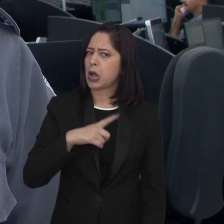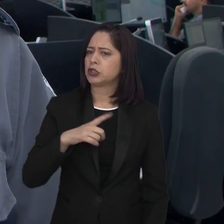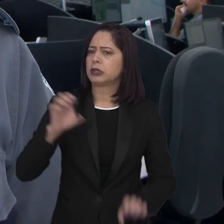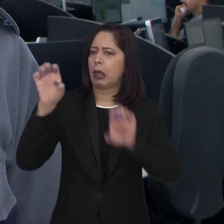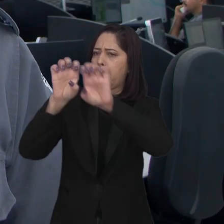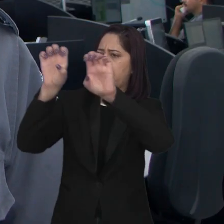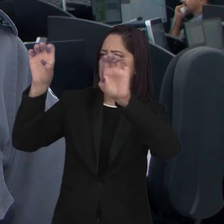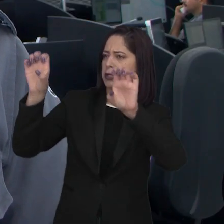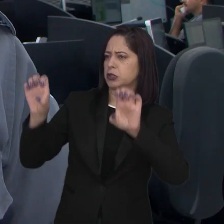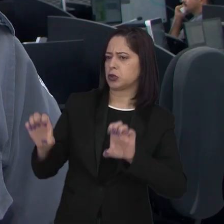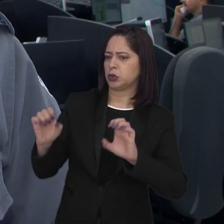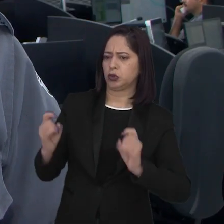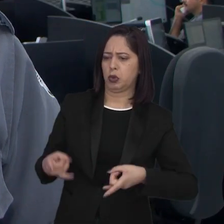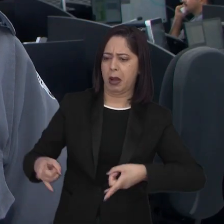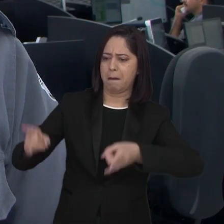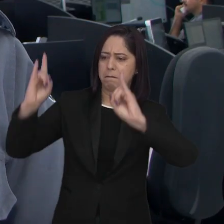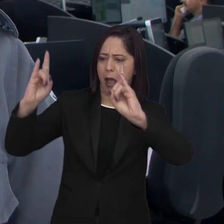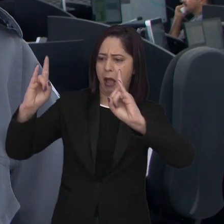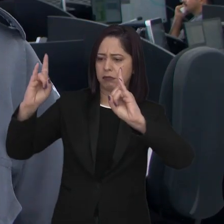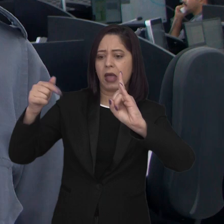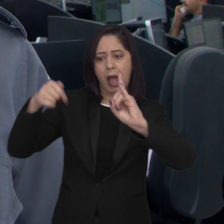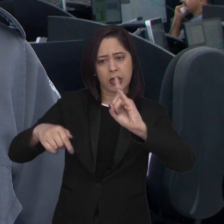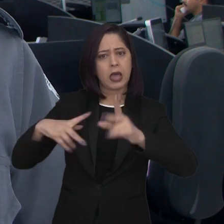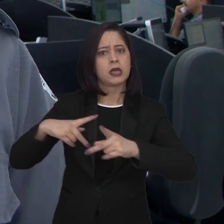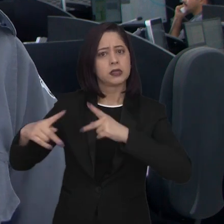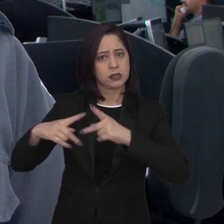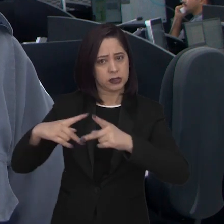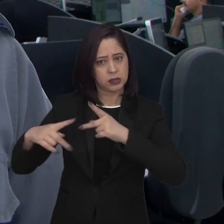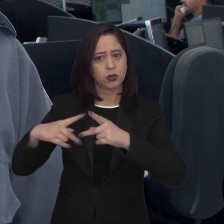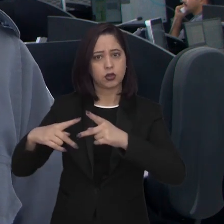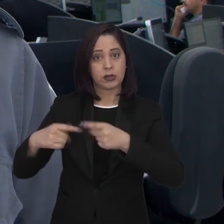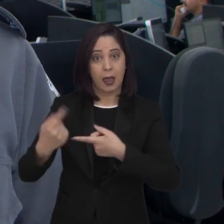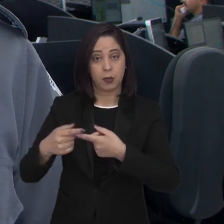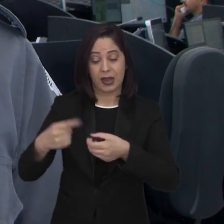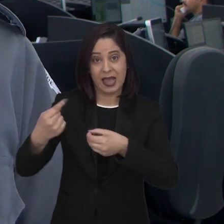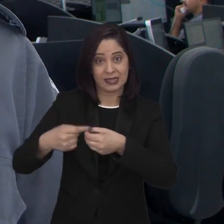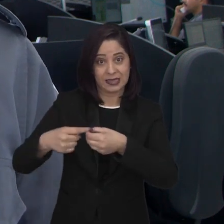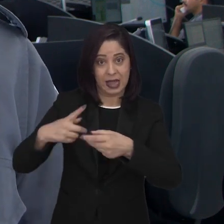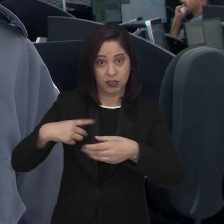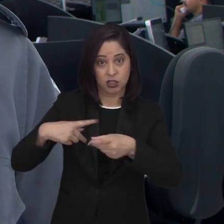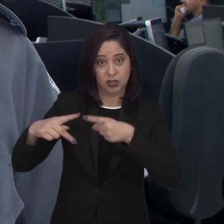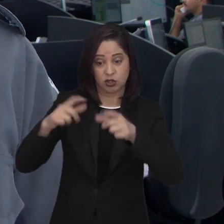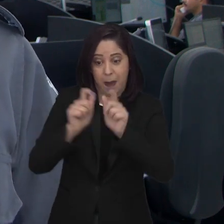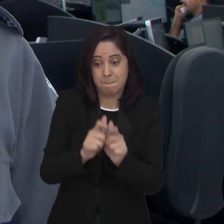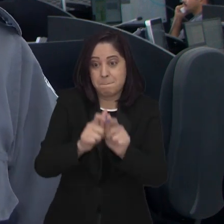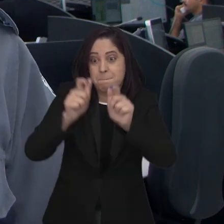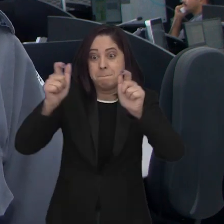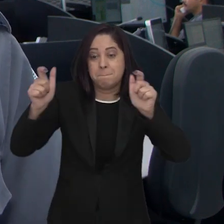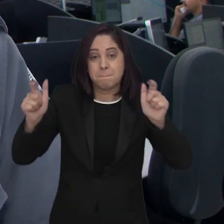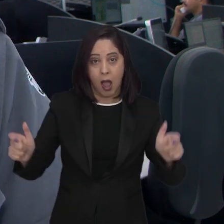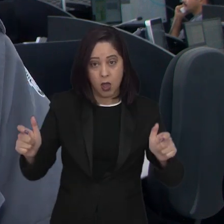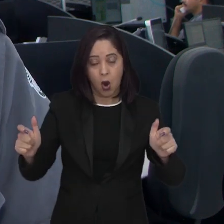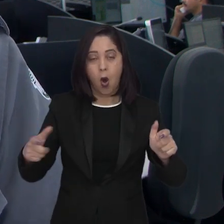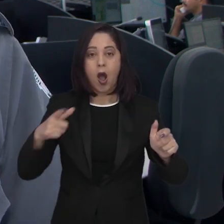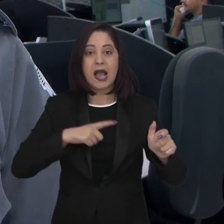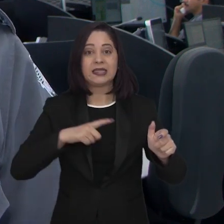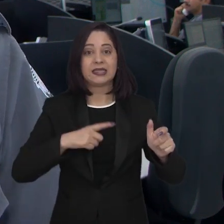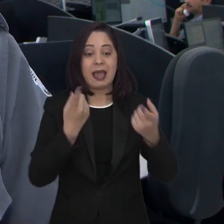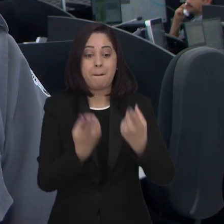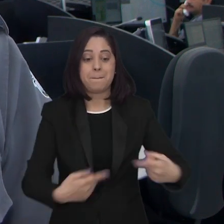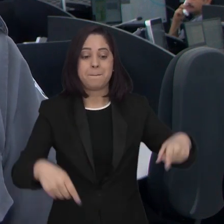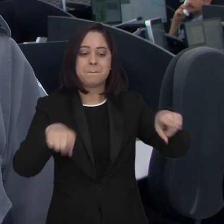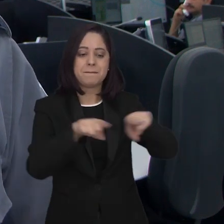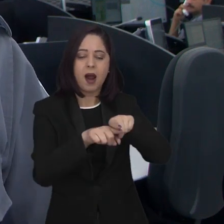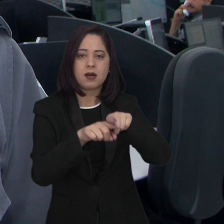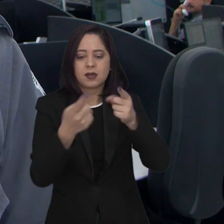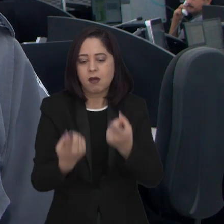né, como essa, instalada aqui na nossa região, sediada em São José dos Campos, né, a maior cidade da nossa região, integrado com ferramentas